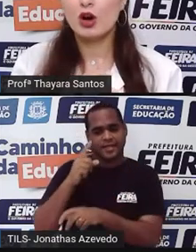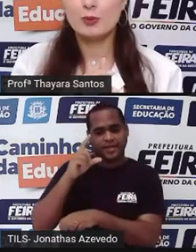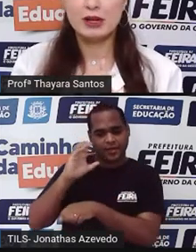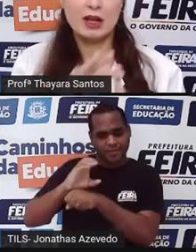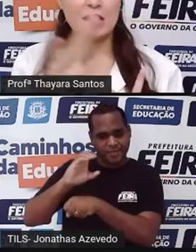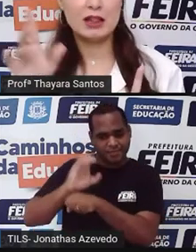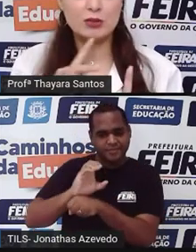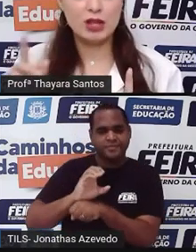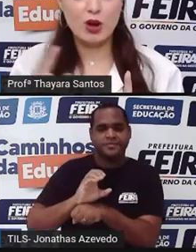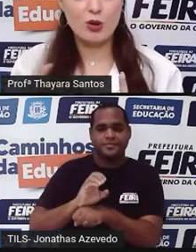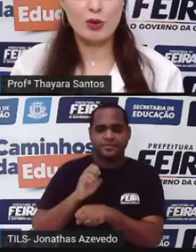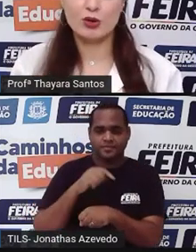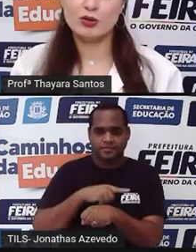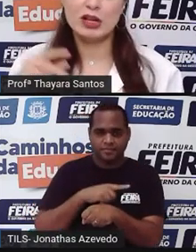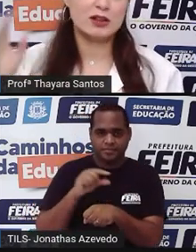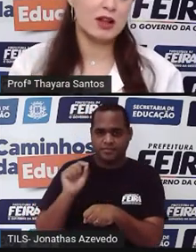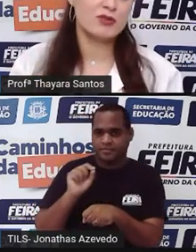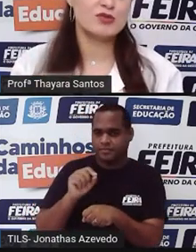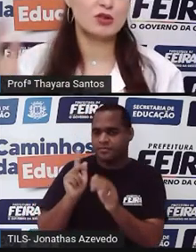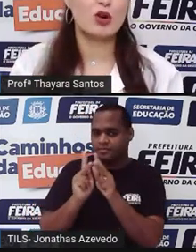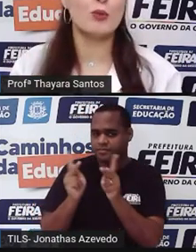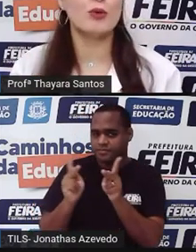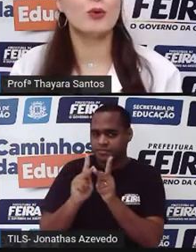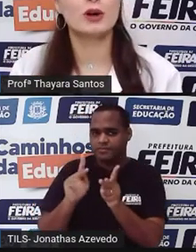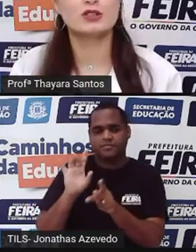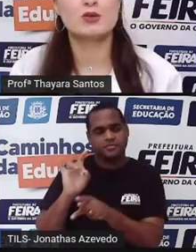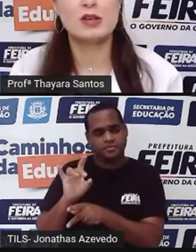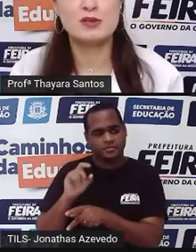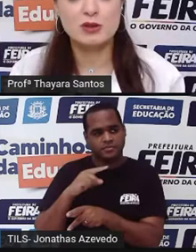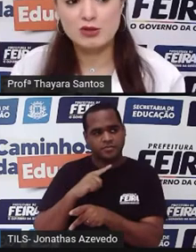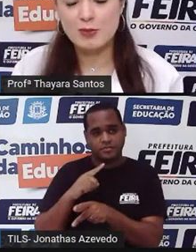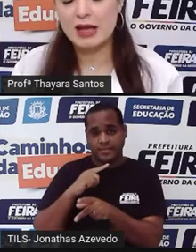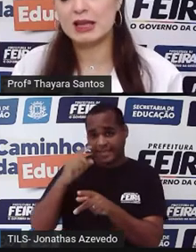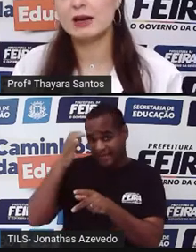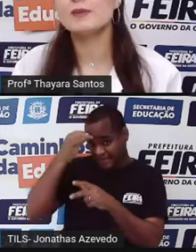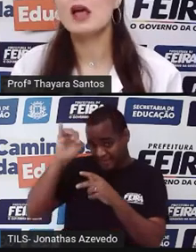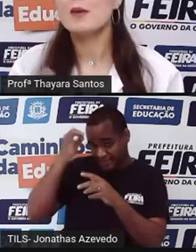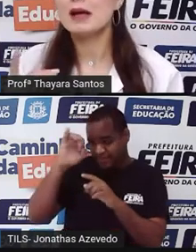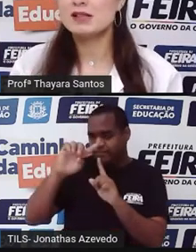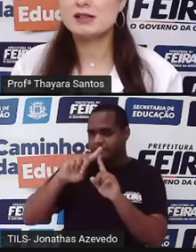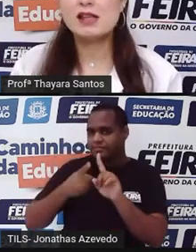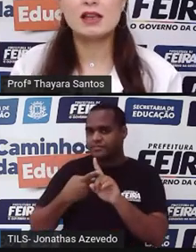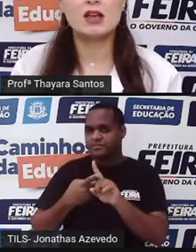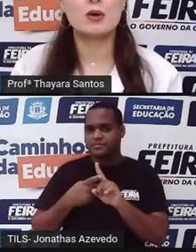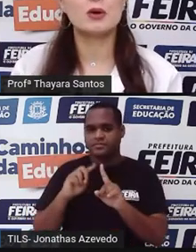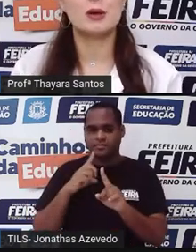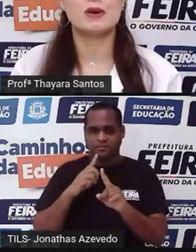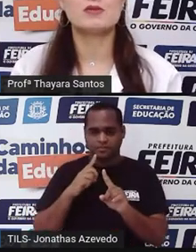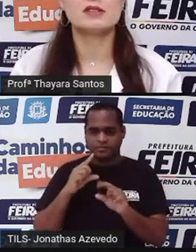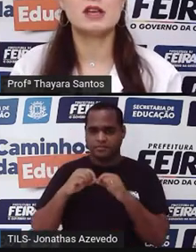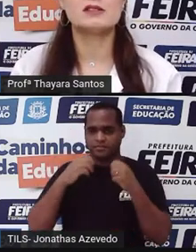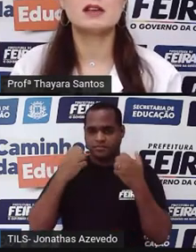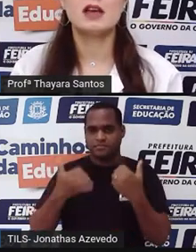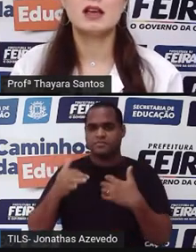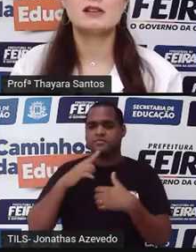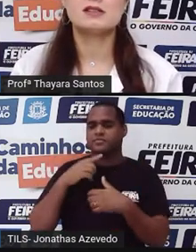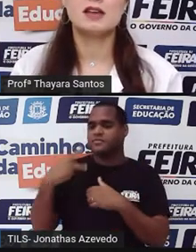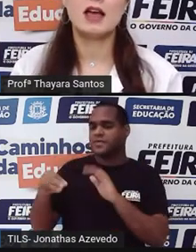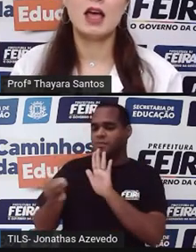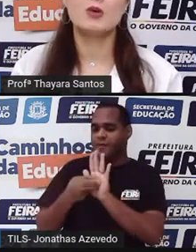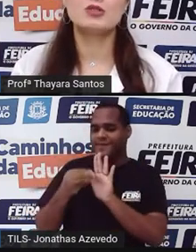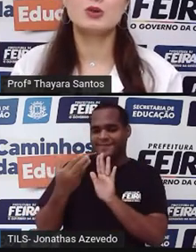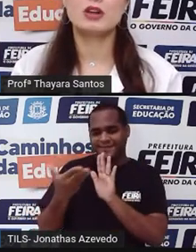o de cobre ele não tem hormônio ele ele o anticoncepcional de barreira mas esse daqui que eu coloquei para vocês